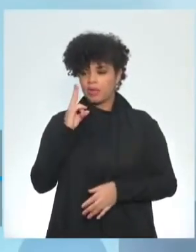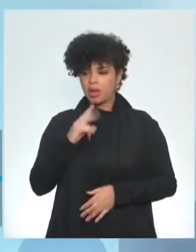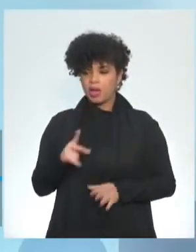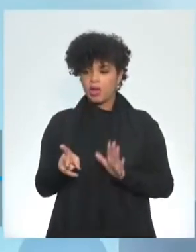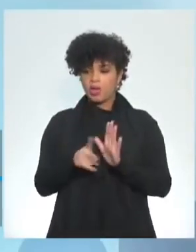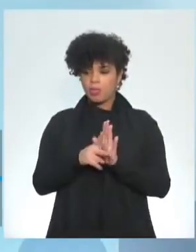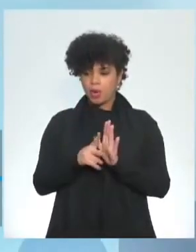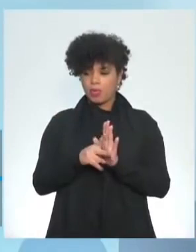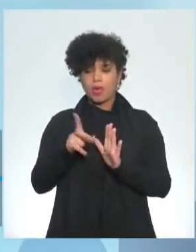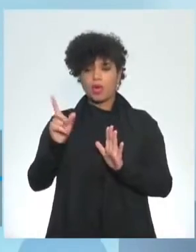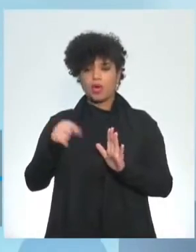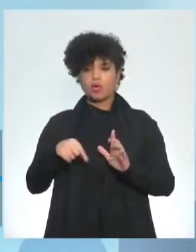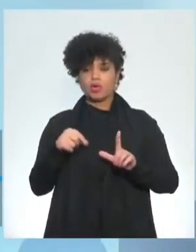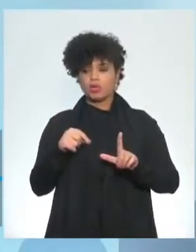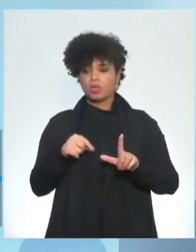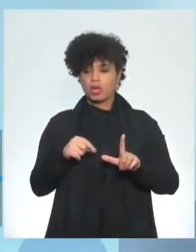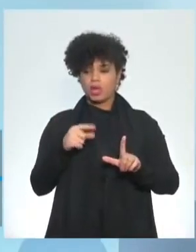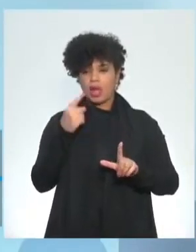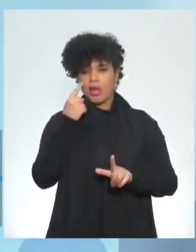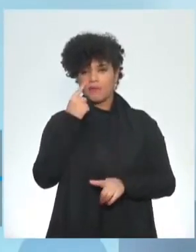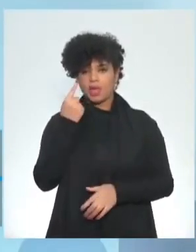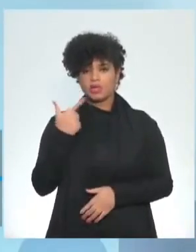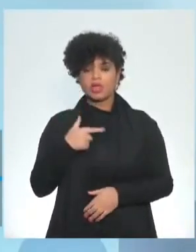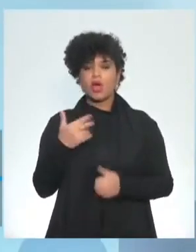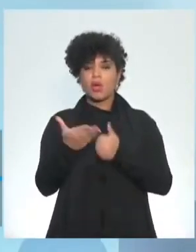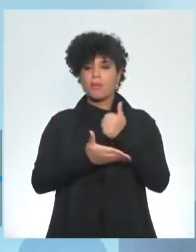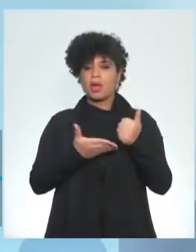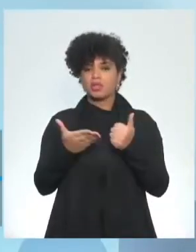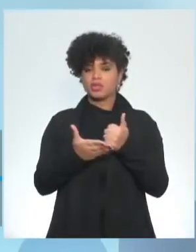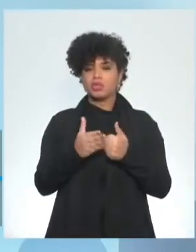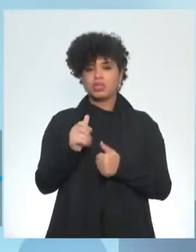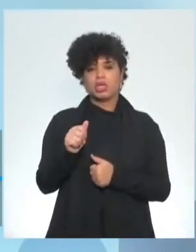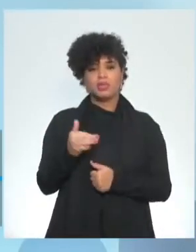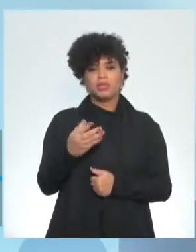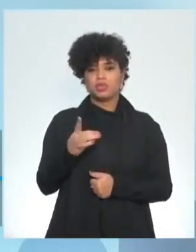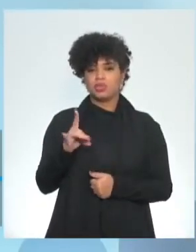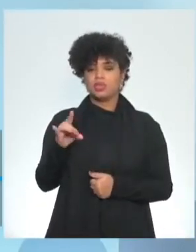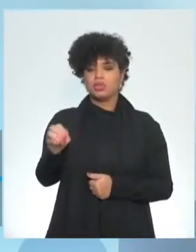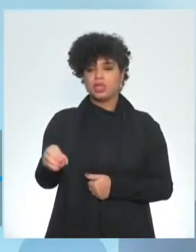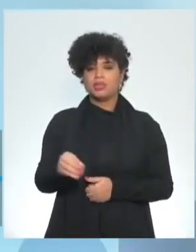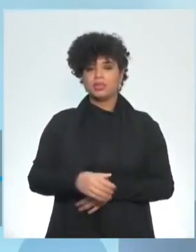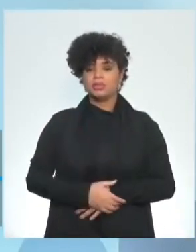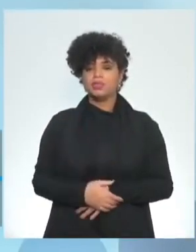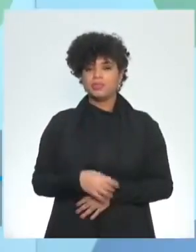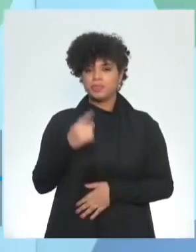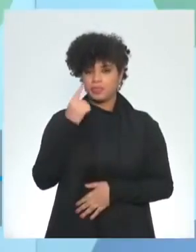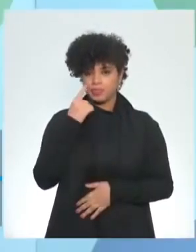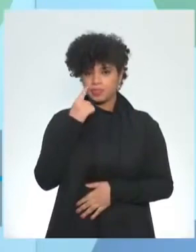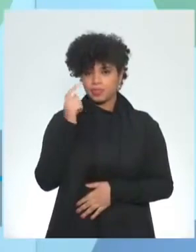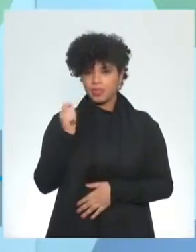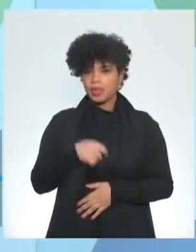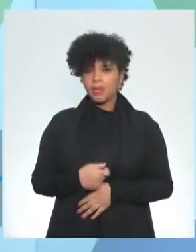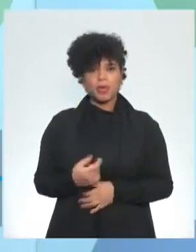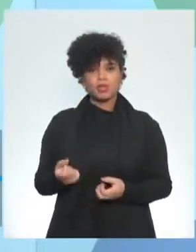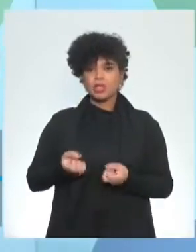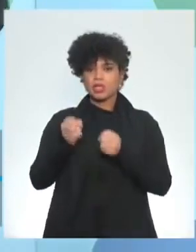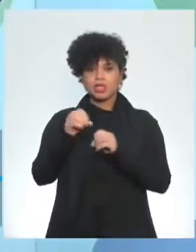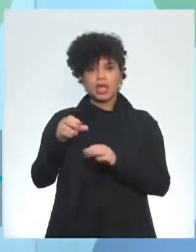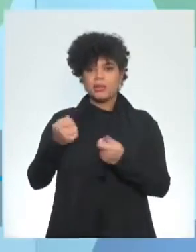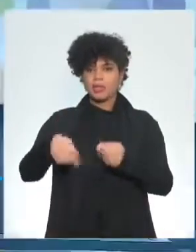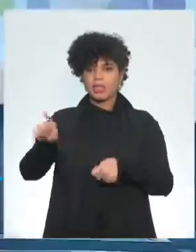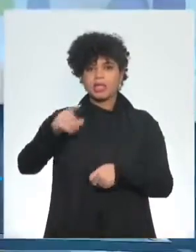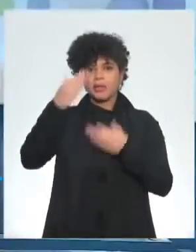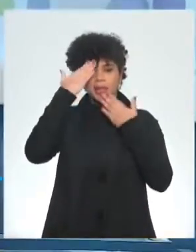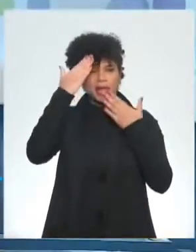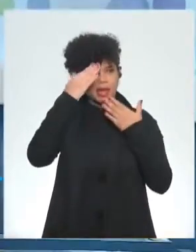um ácido ou base, calculando a sua concentração através dos dados obtidos. Aí pronto, não precisa mais nem dar aula, vamos embora. Gente, galera,